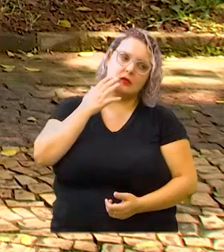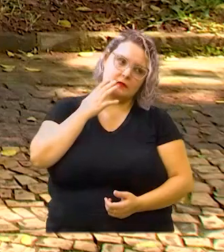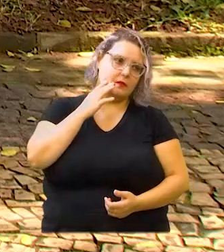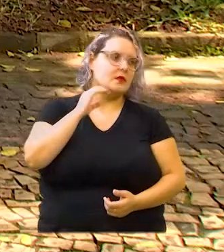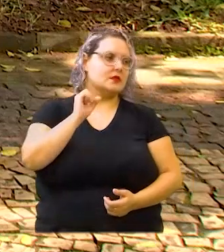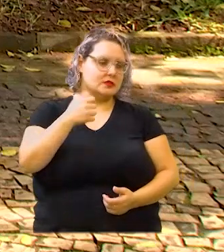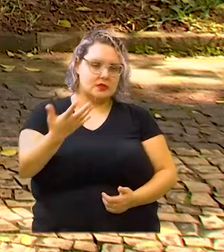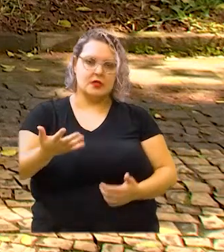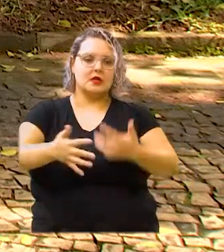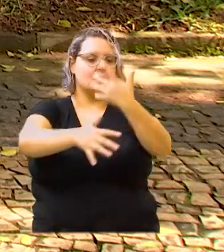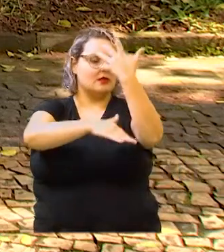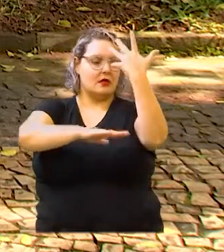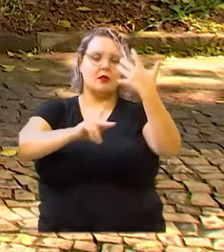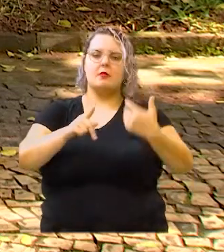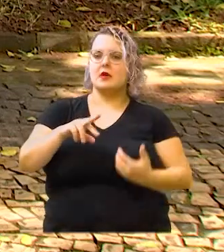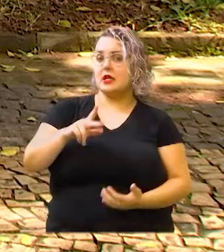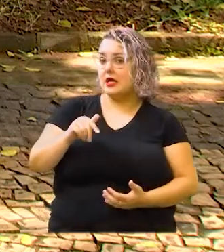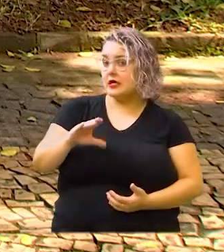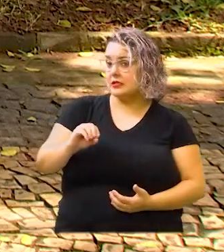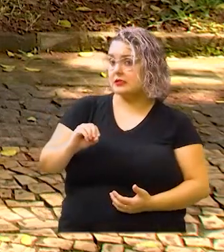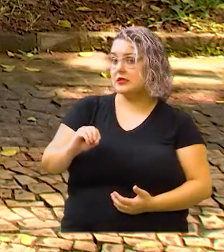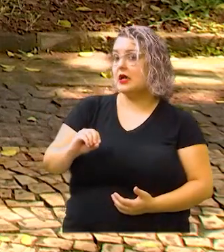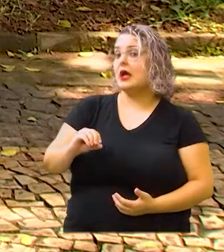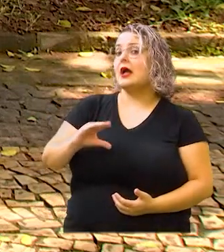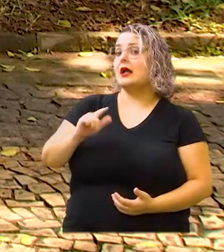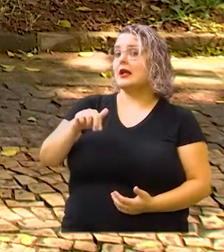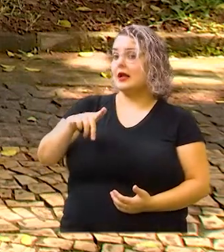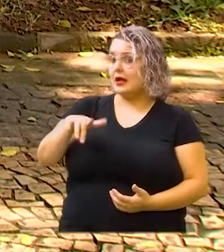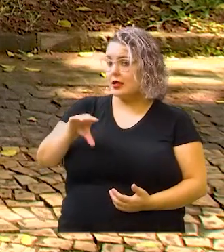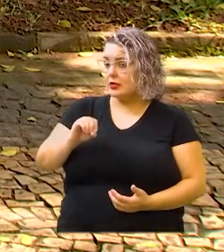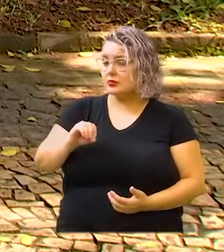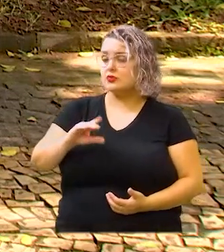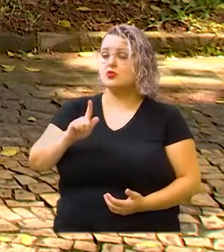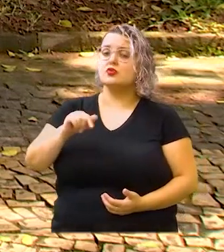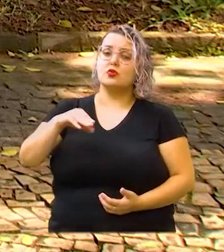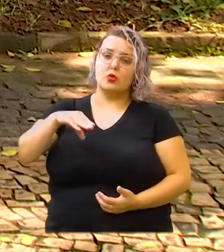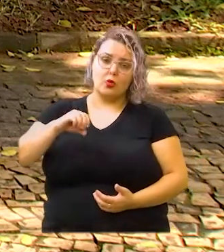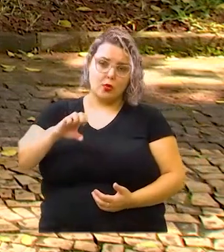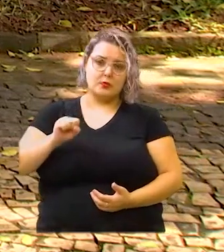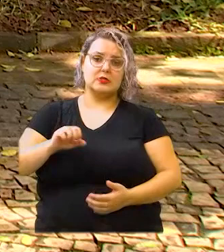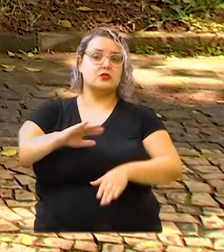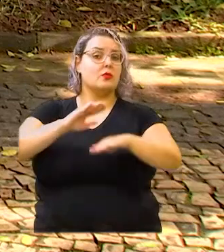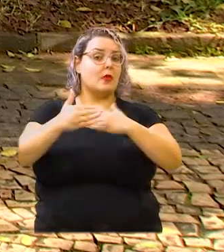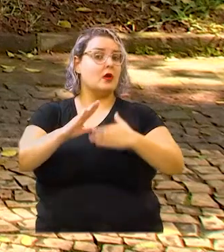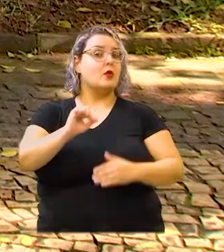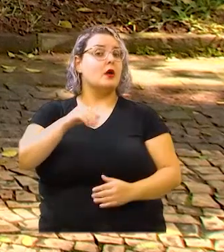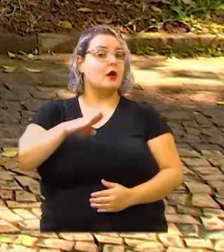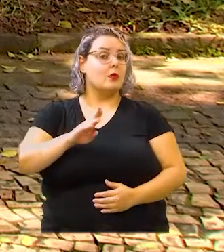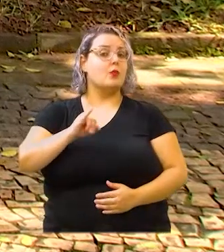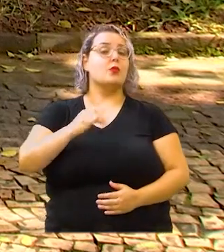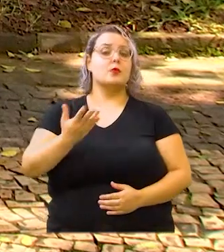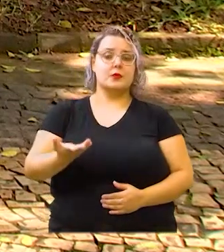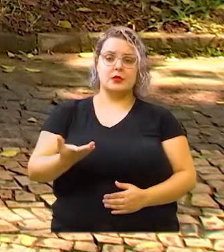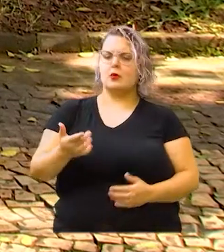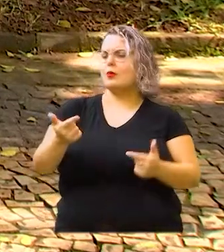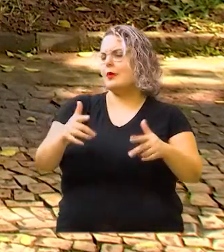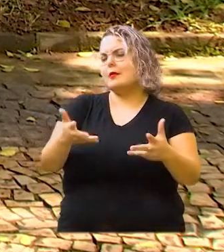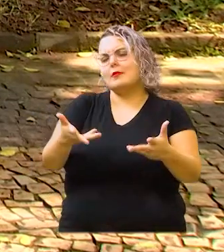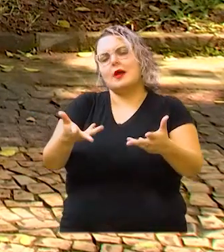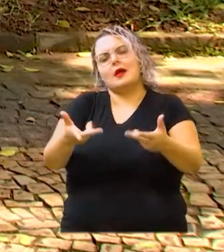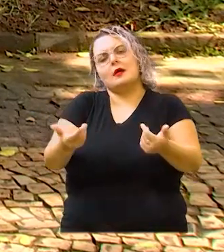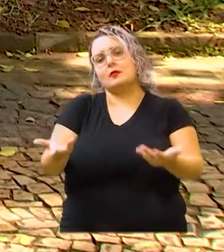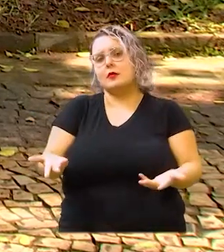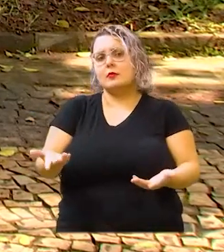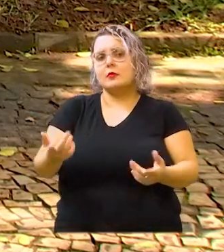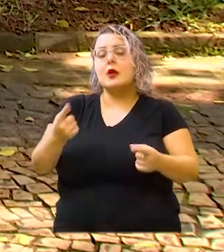aqui na Praça Carlos Gomes, que fica no Cambuí, aqui na cidade de Campinas, um lugar realmente